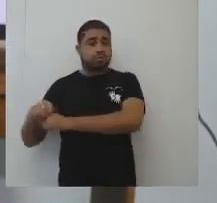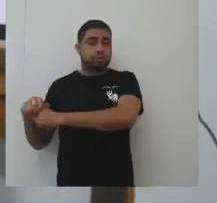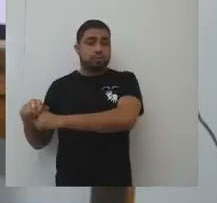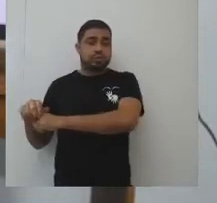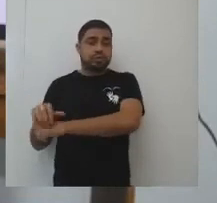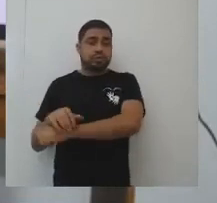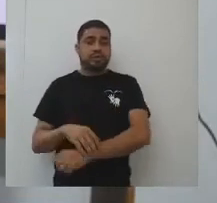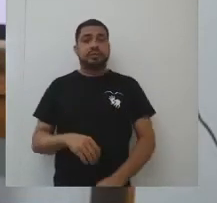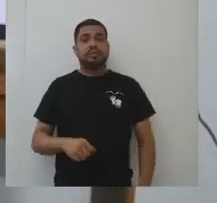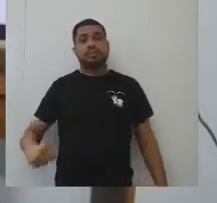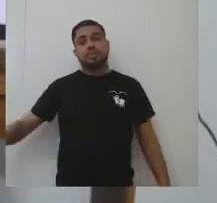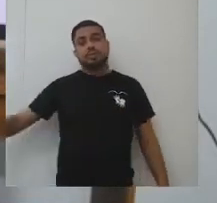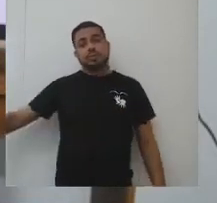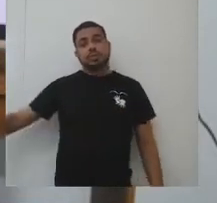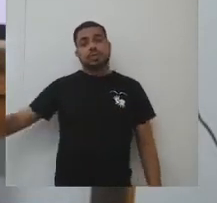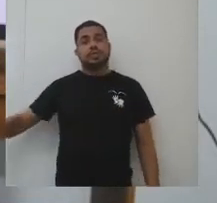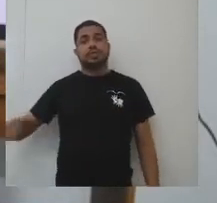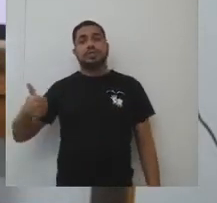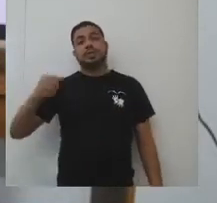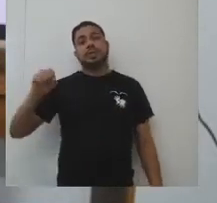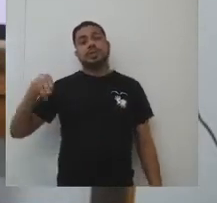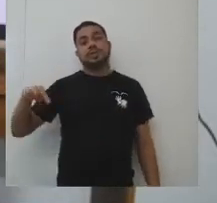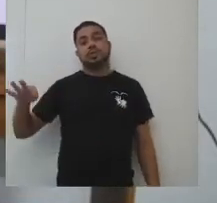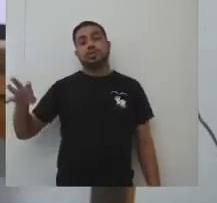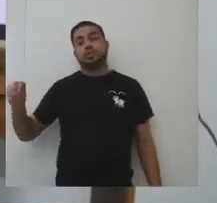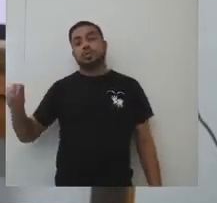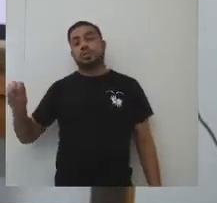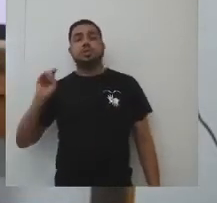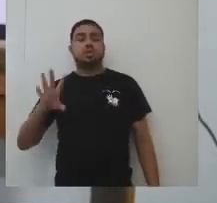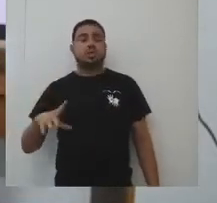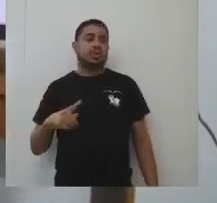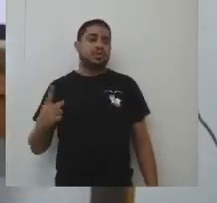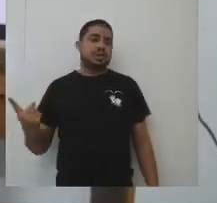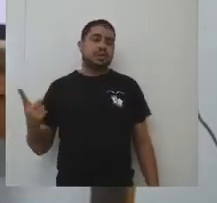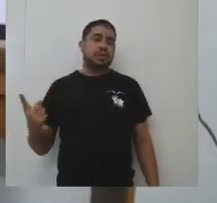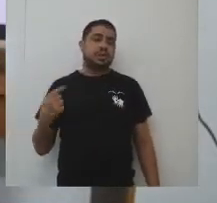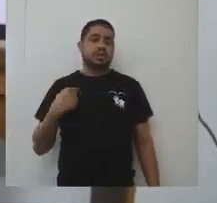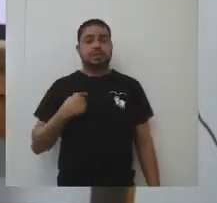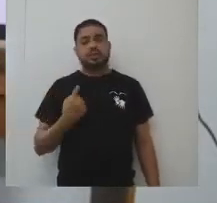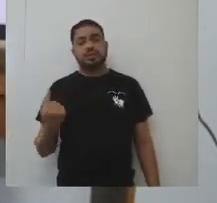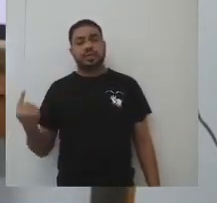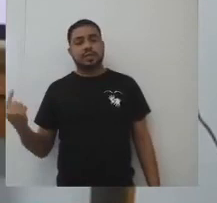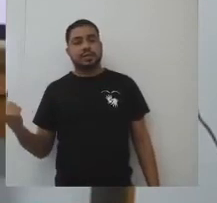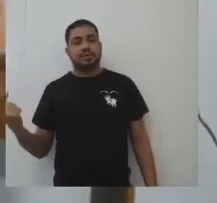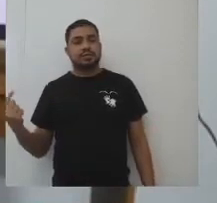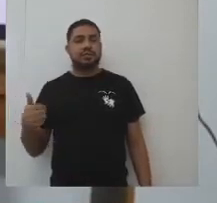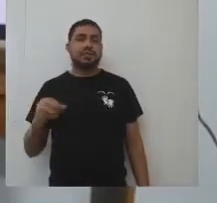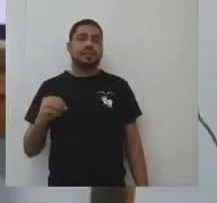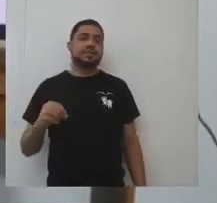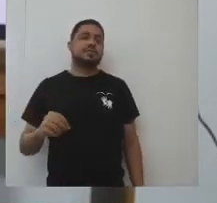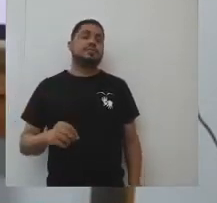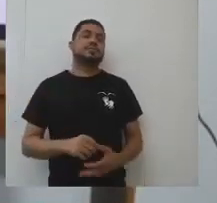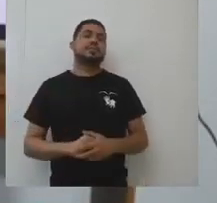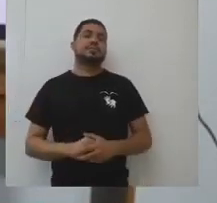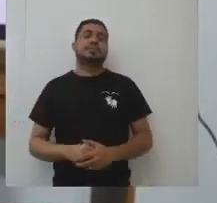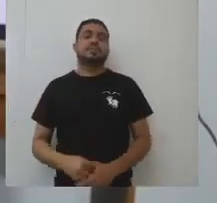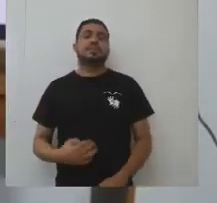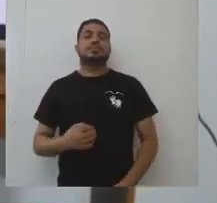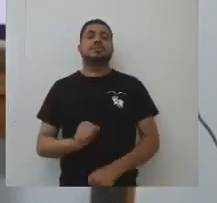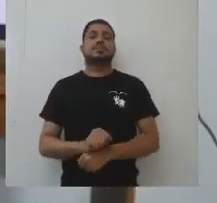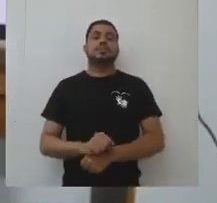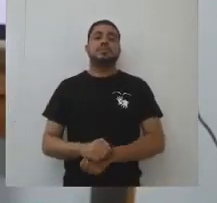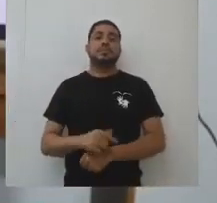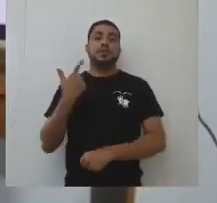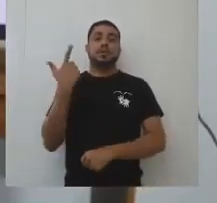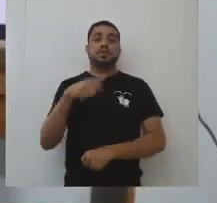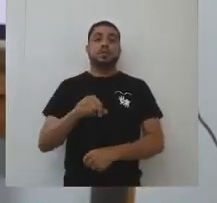força. 10 newton. Se só tiver essa força, eu vou para lá com 10. Aí eu estou aqui parado,